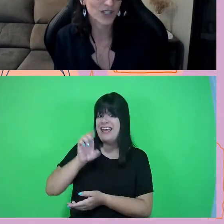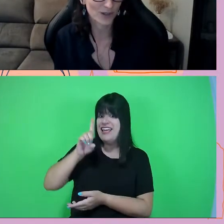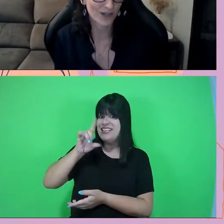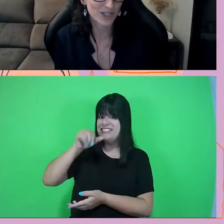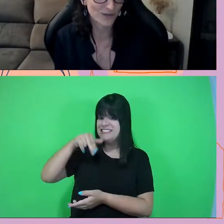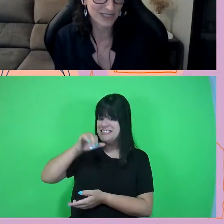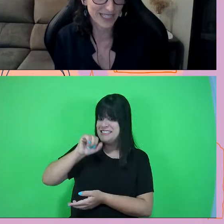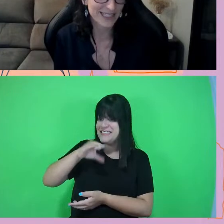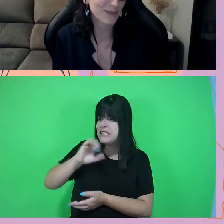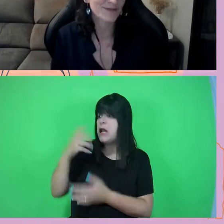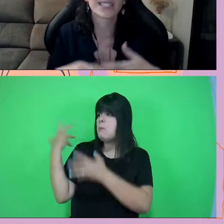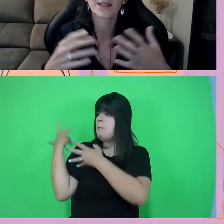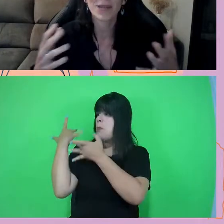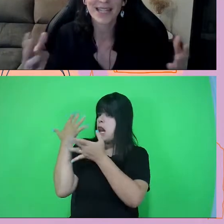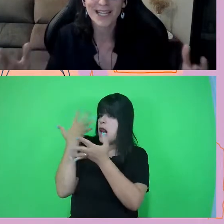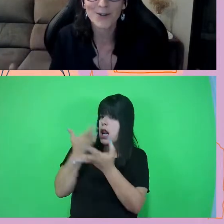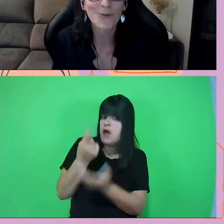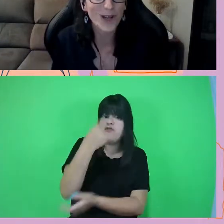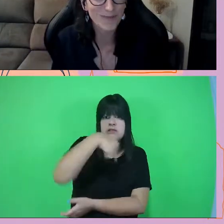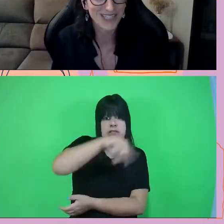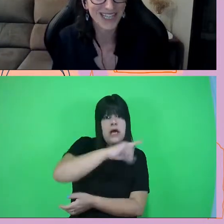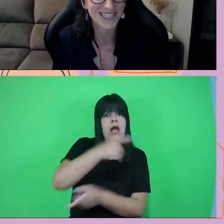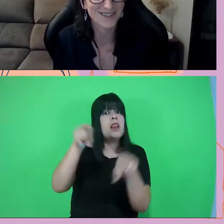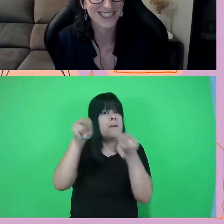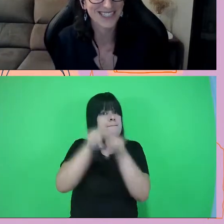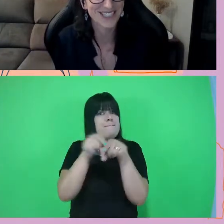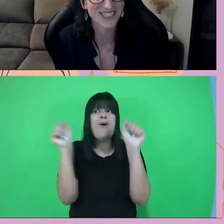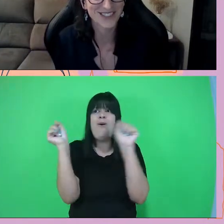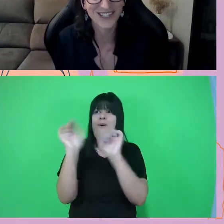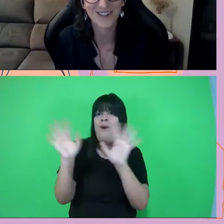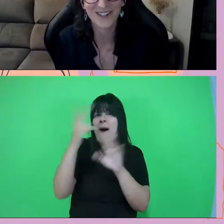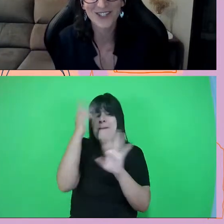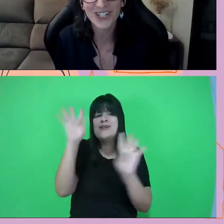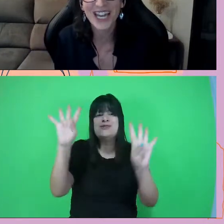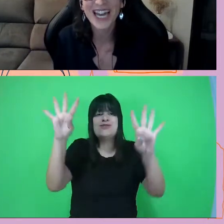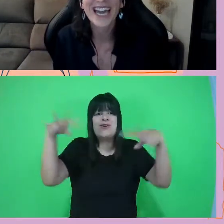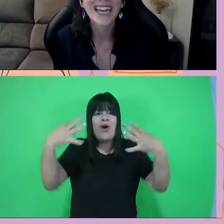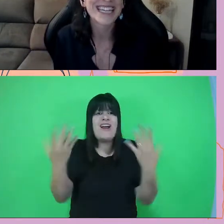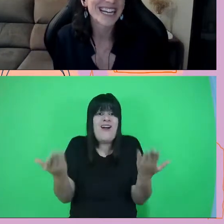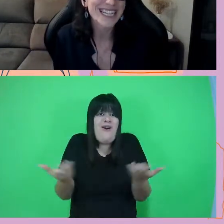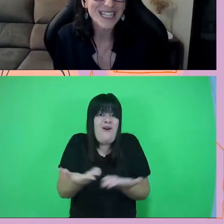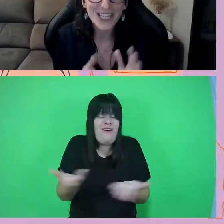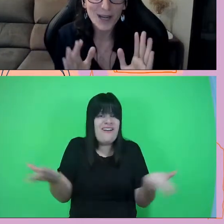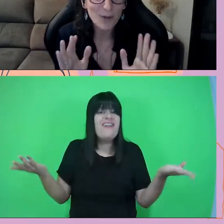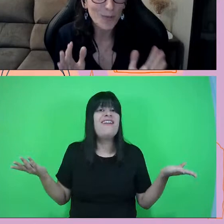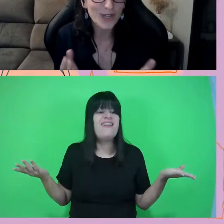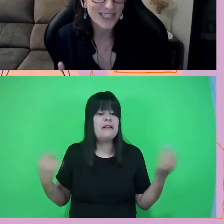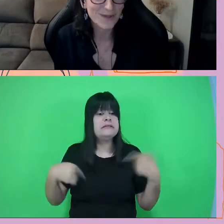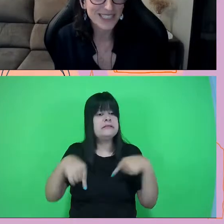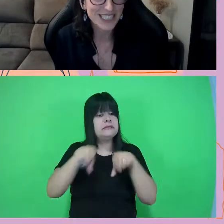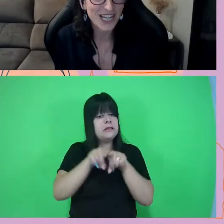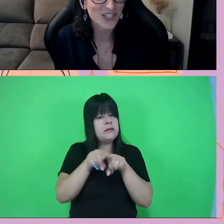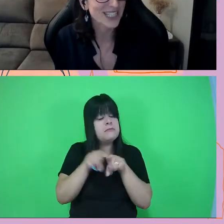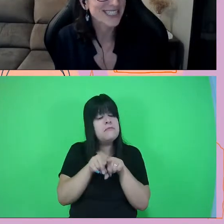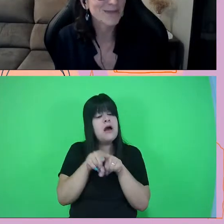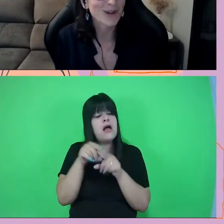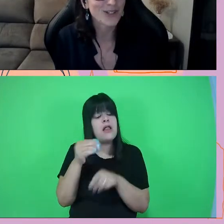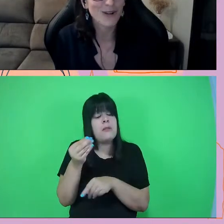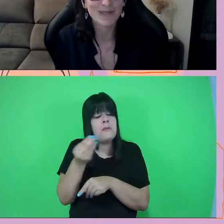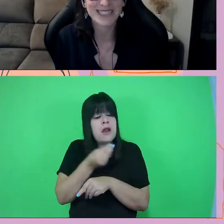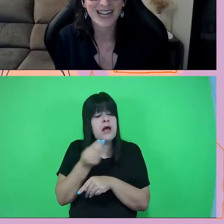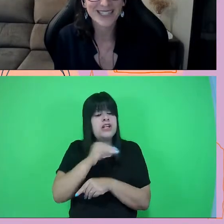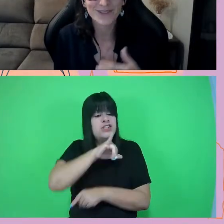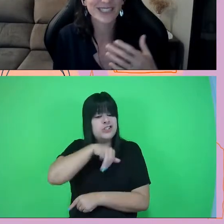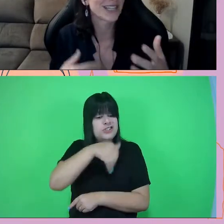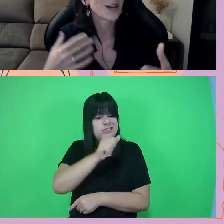as trajetórias de vocês, para vocês também darem um oi para quem está nos assistindo aqui hoje. E aí, queria propor, então, se a Jaci